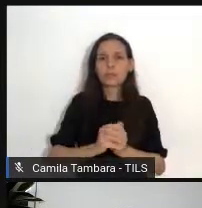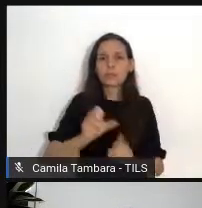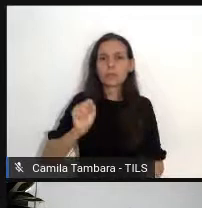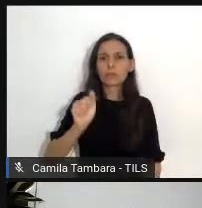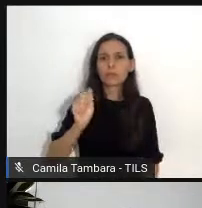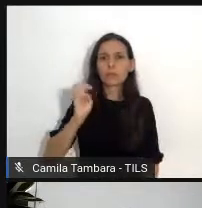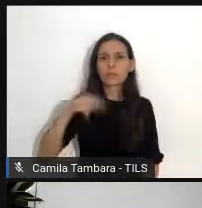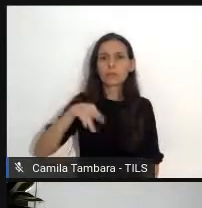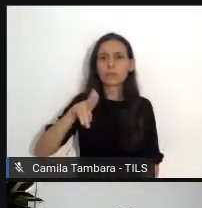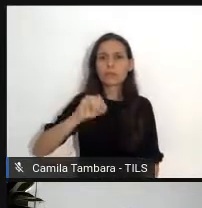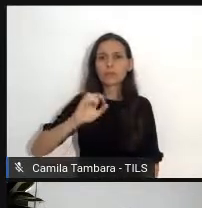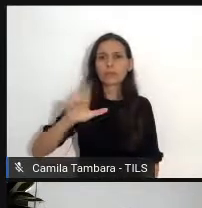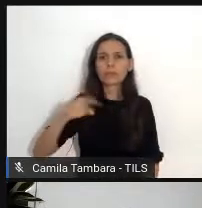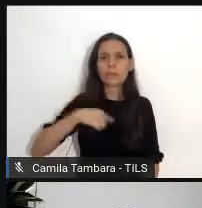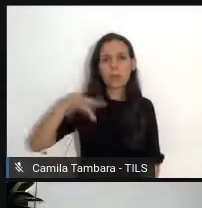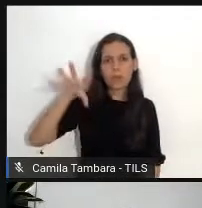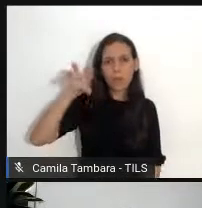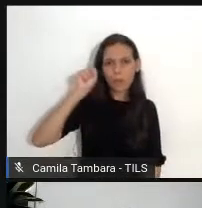tá me ouvindo?